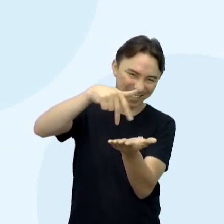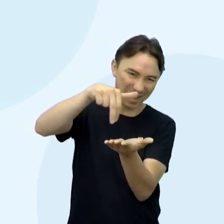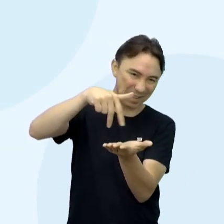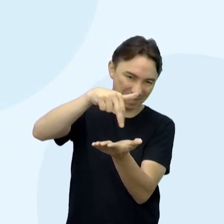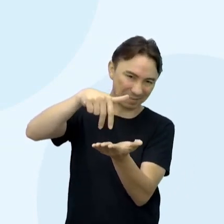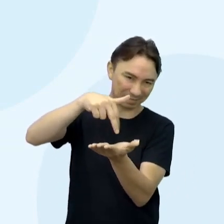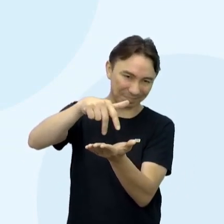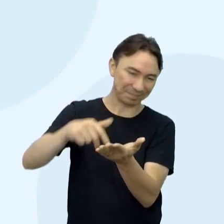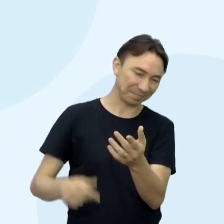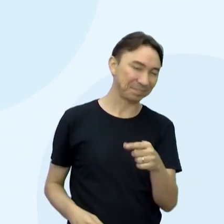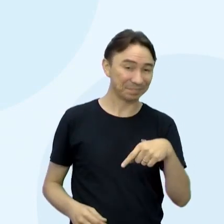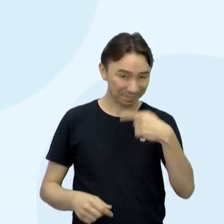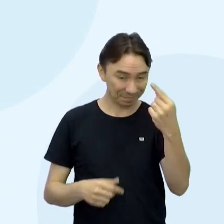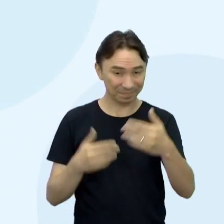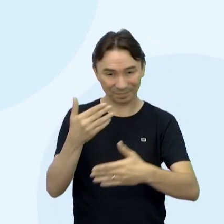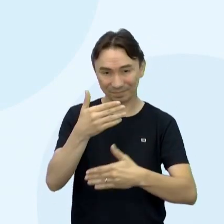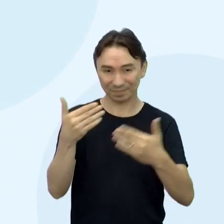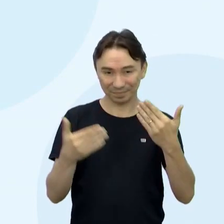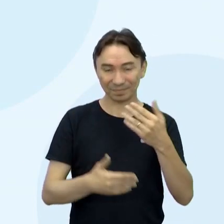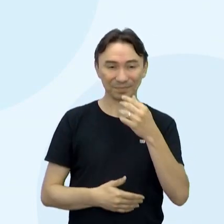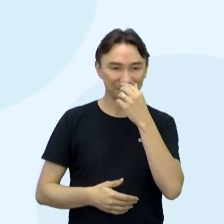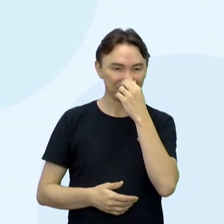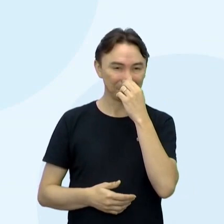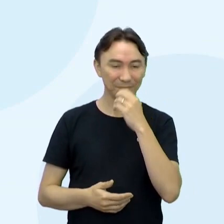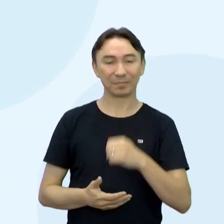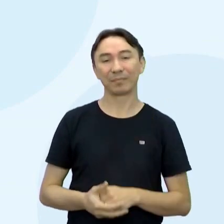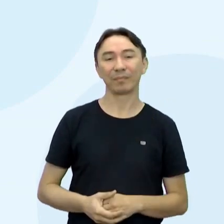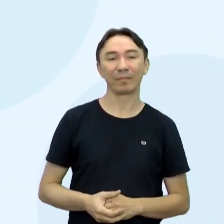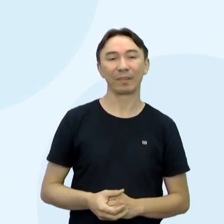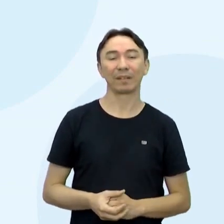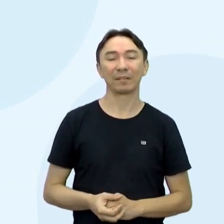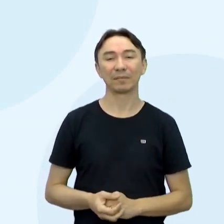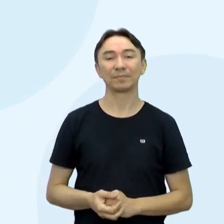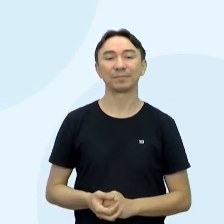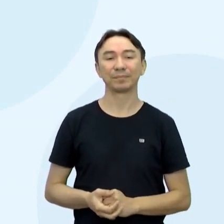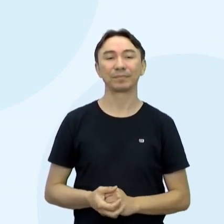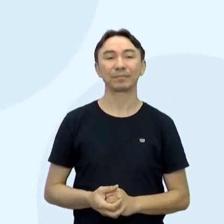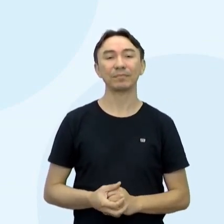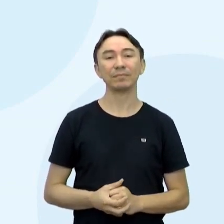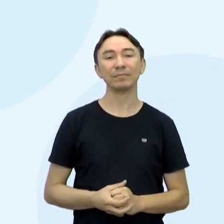No próximo slide, né, a gente pode